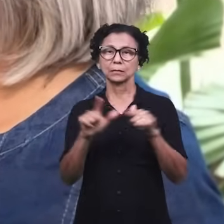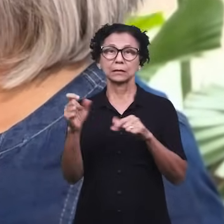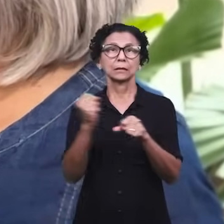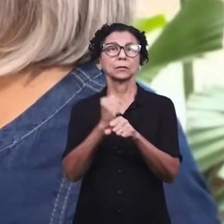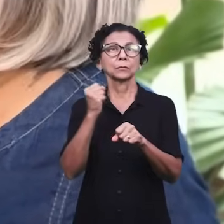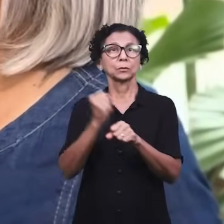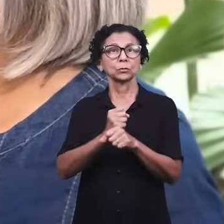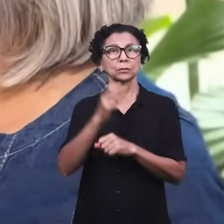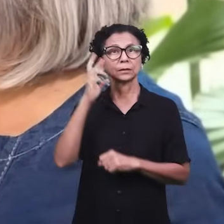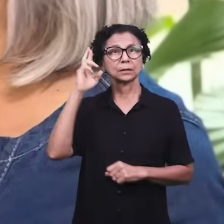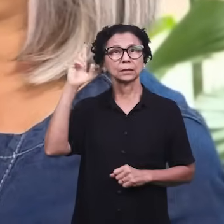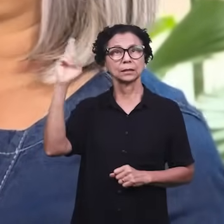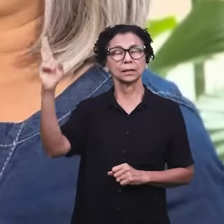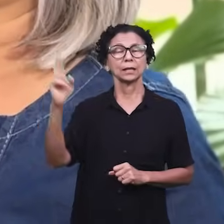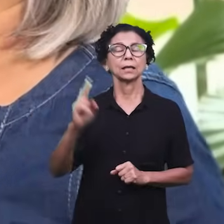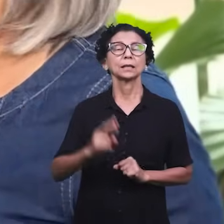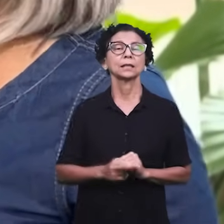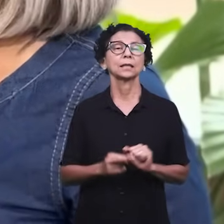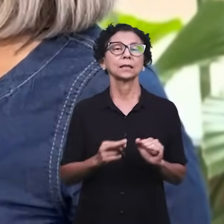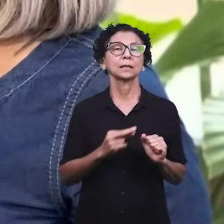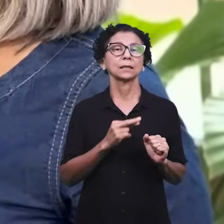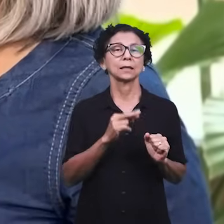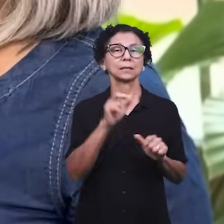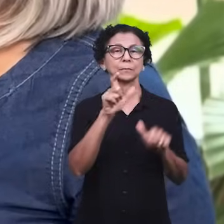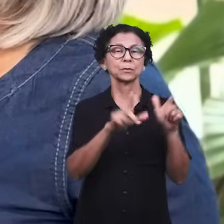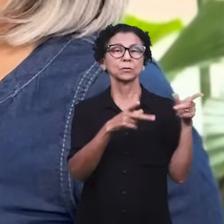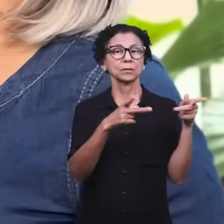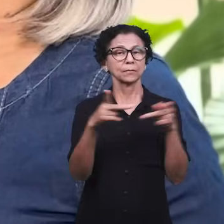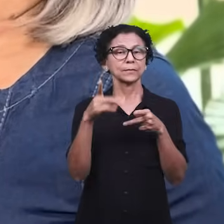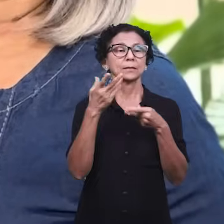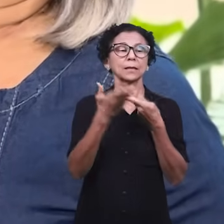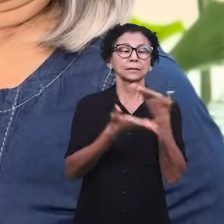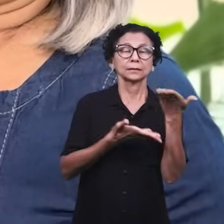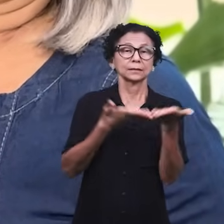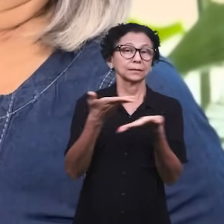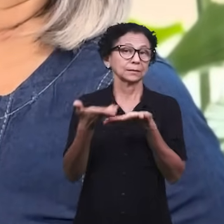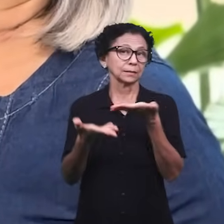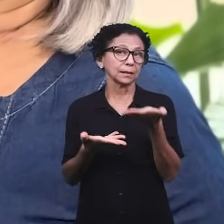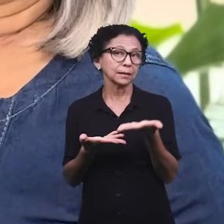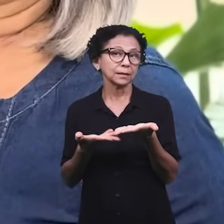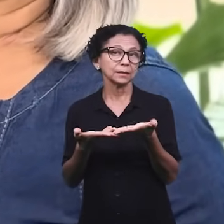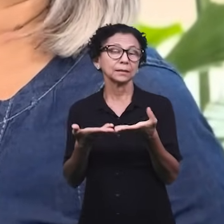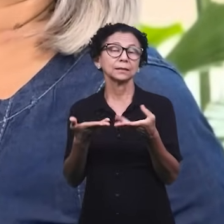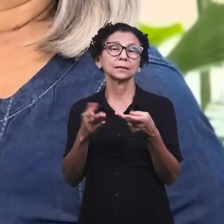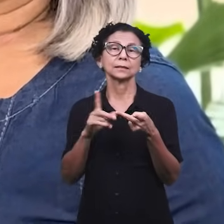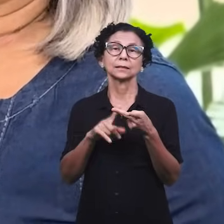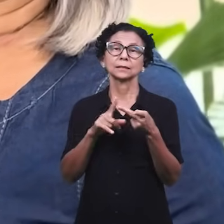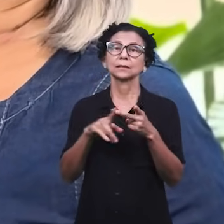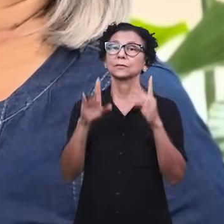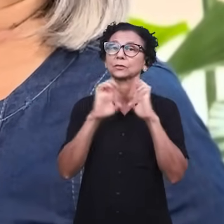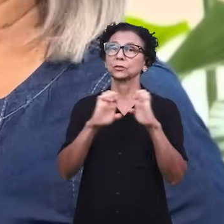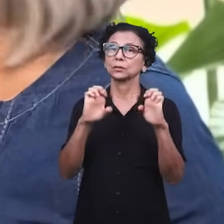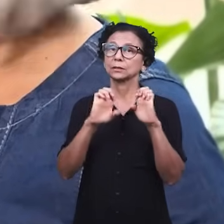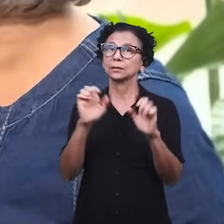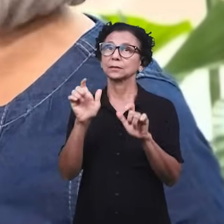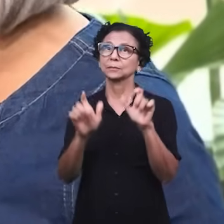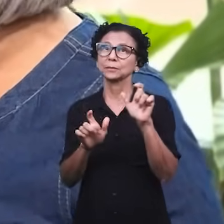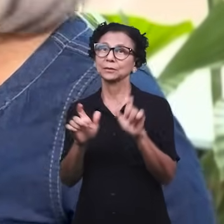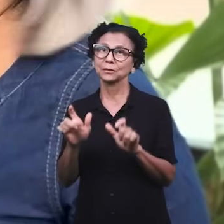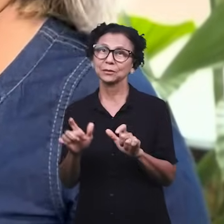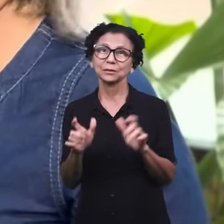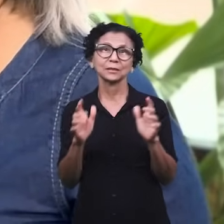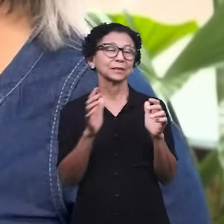irmãos, né? Os Sim, com visitantes, certeza. né? Se abraçados, e nós vamos evangelizar mais embaixo.